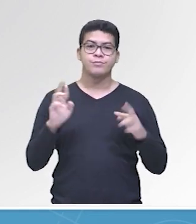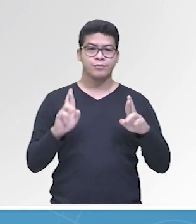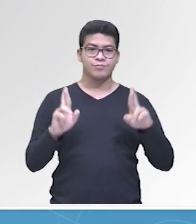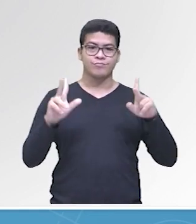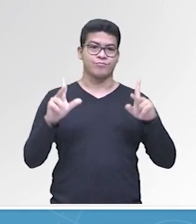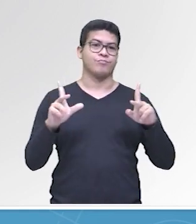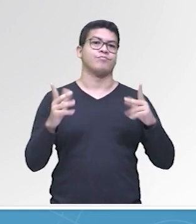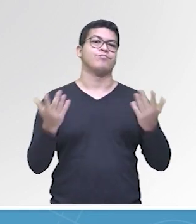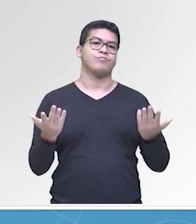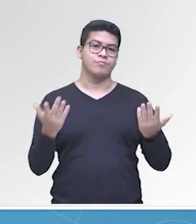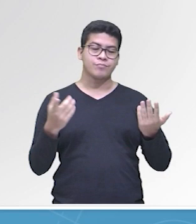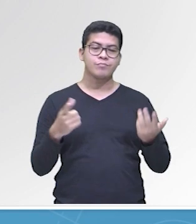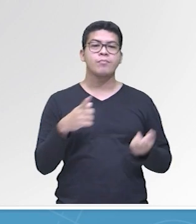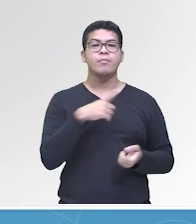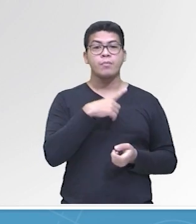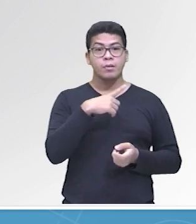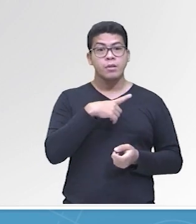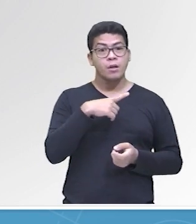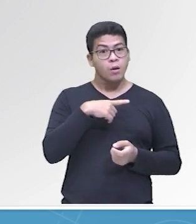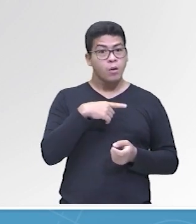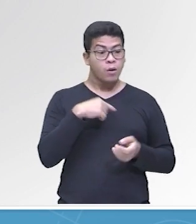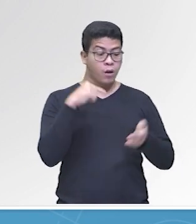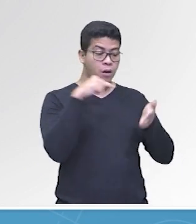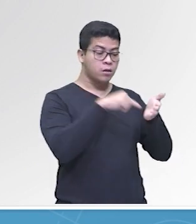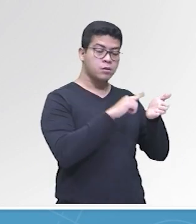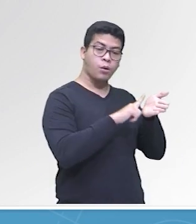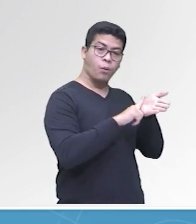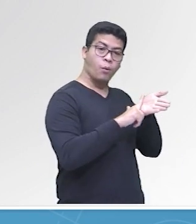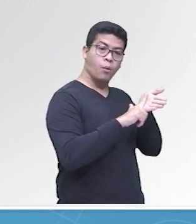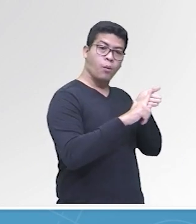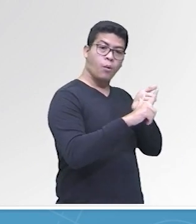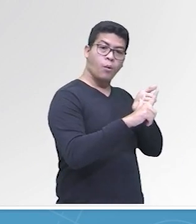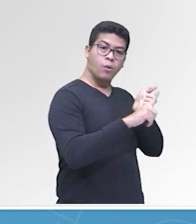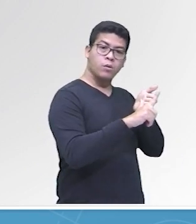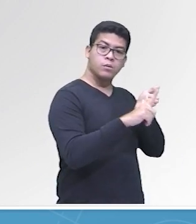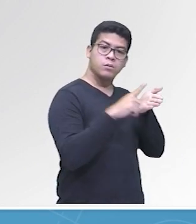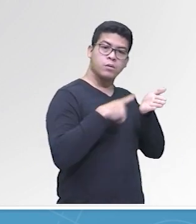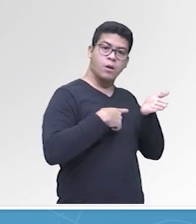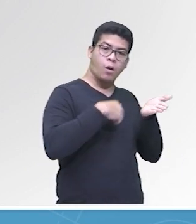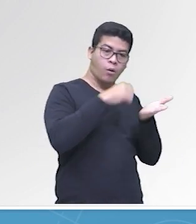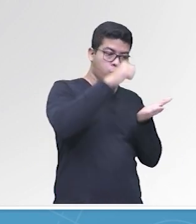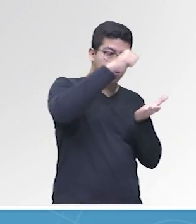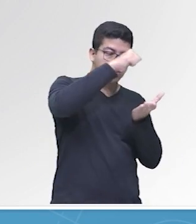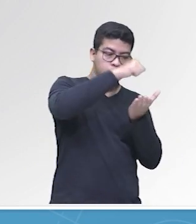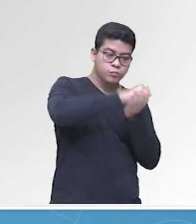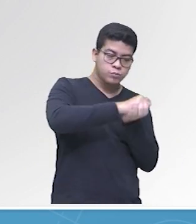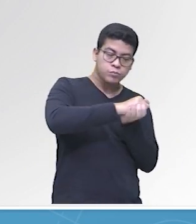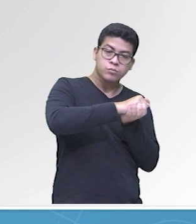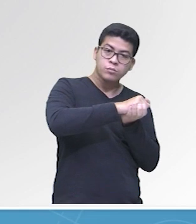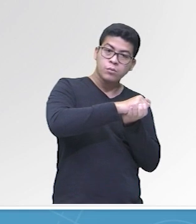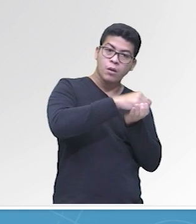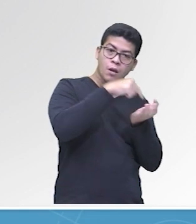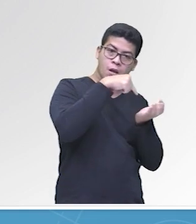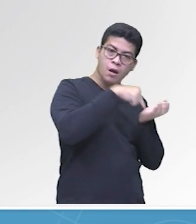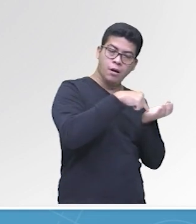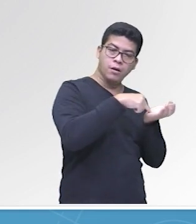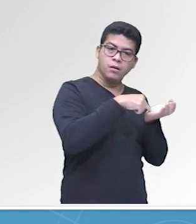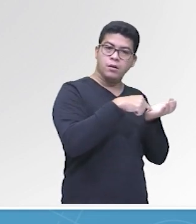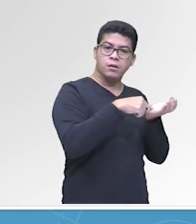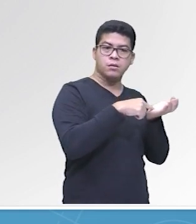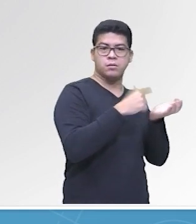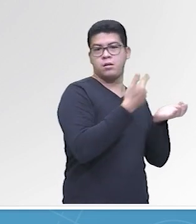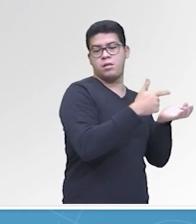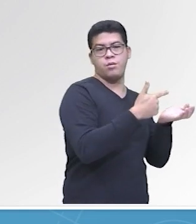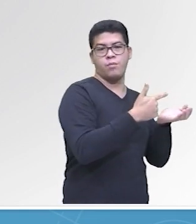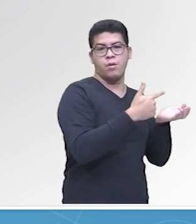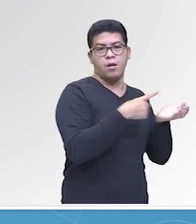a presença de ribossomos. Então, quando há a presença de ribossomos, observem aí na figura, você tem